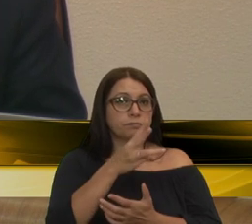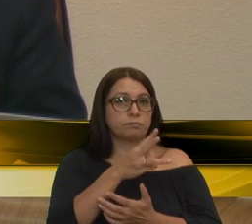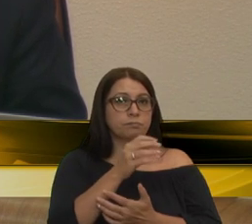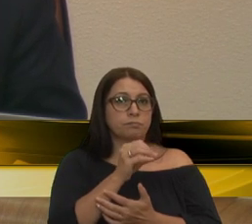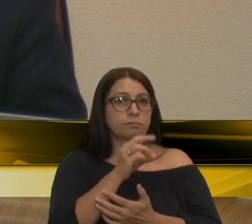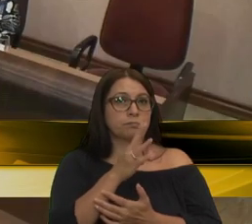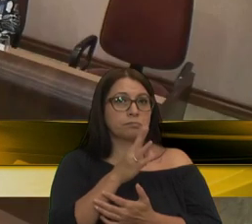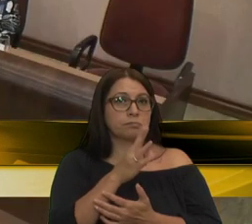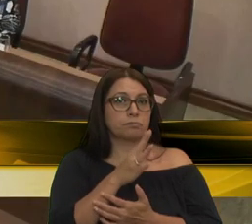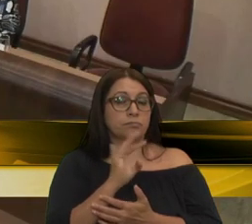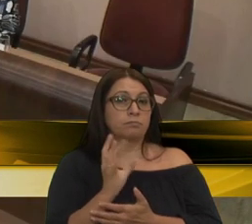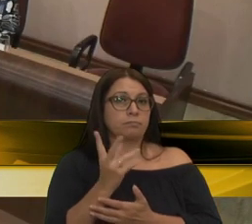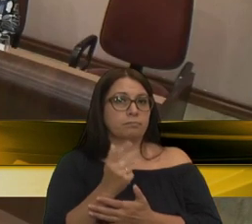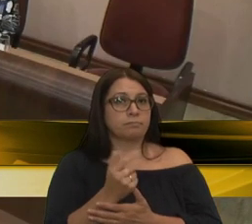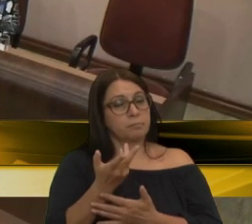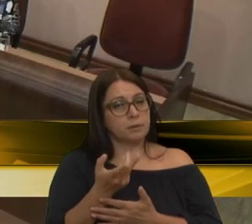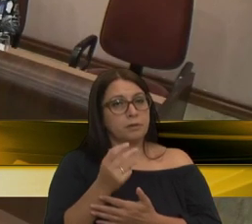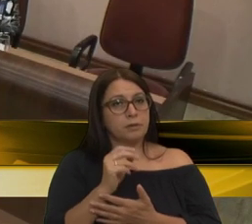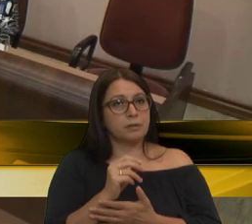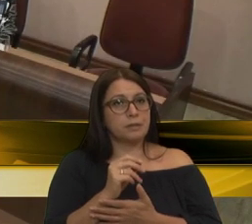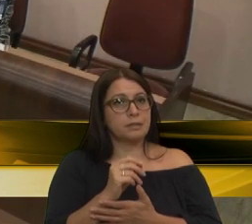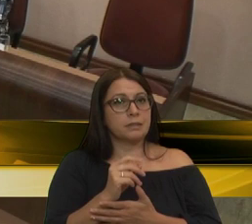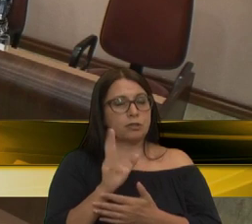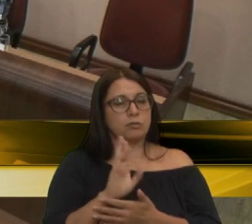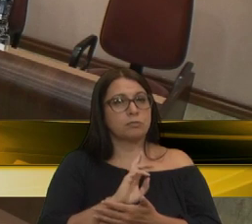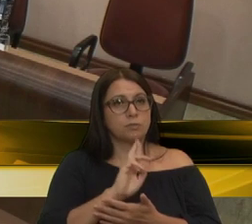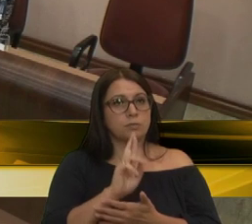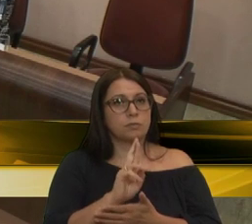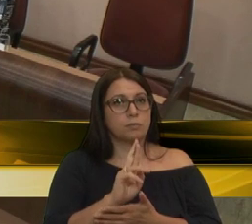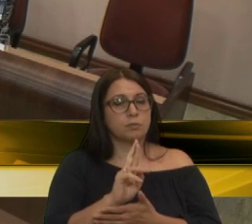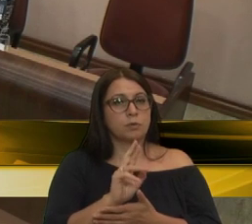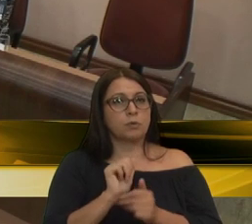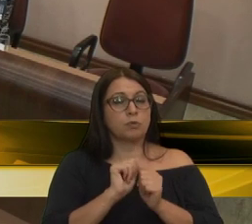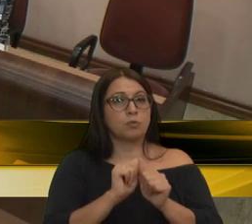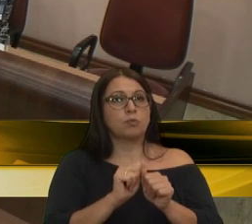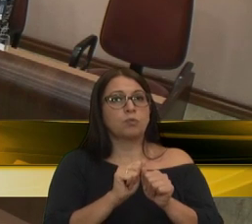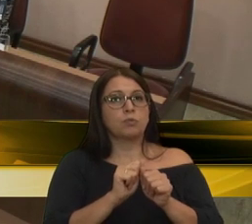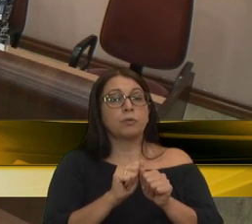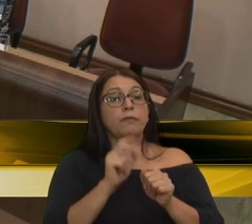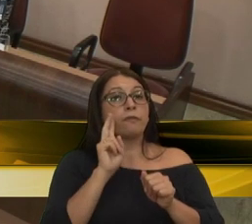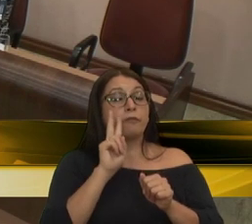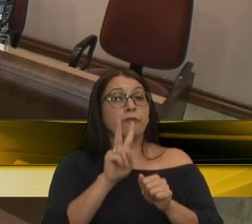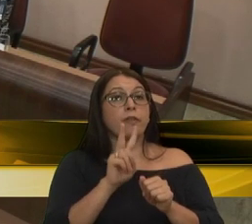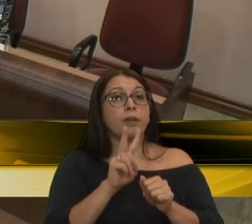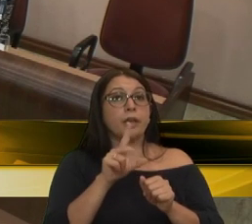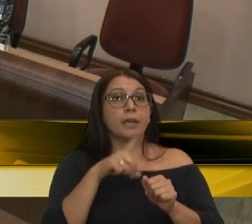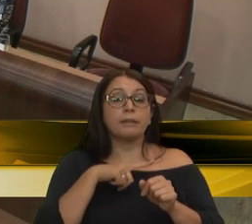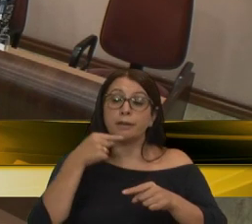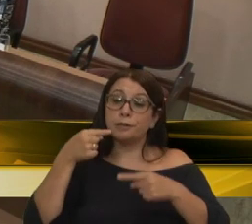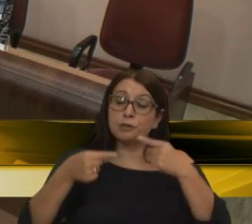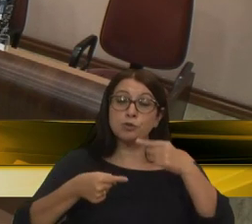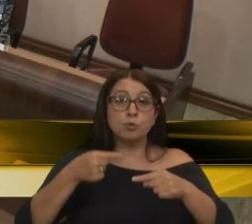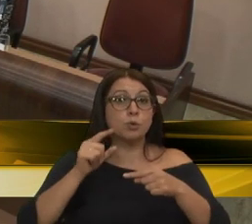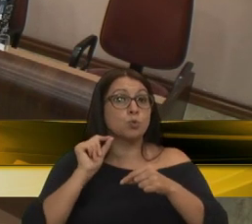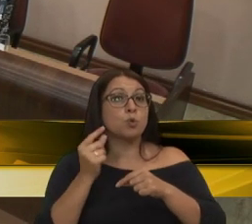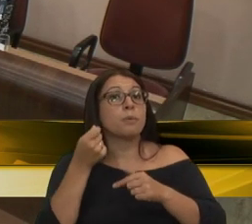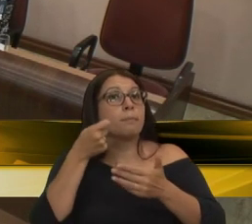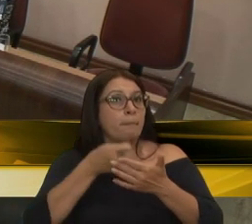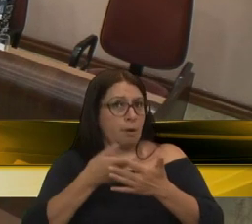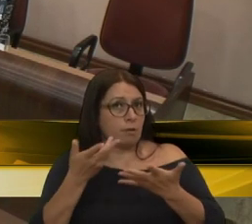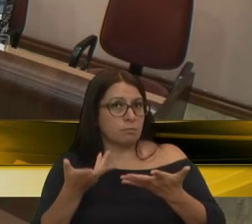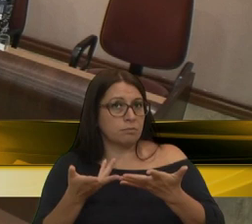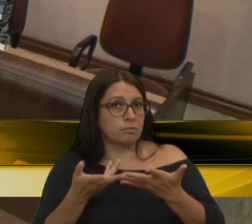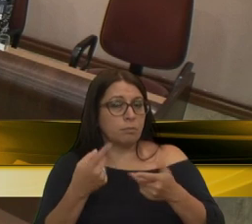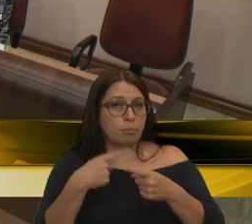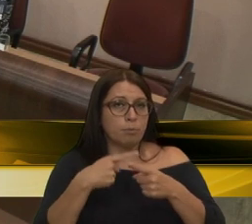304 milhões, no caso em exame, em cognição sumária, verifica-se que há discussão sobre a quantia devida, pois